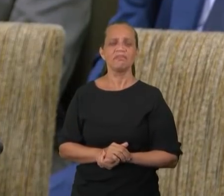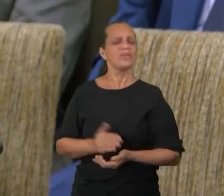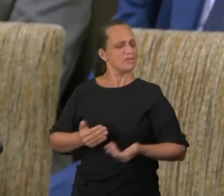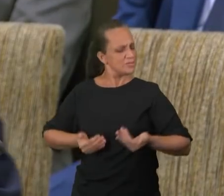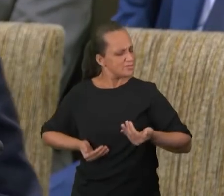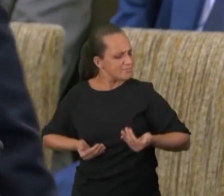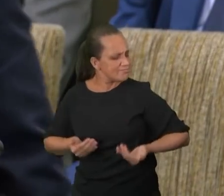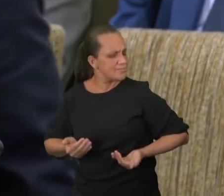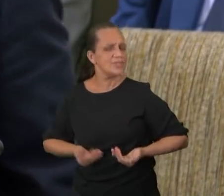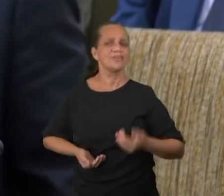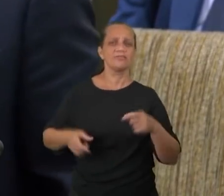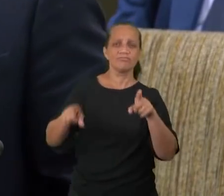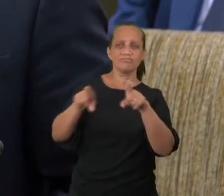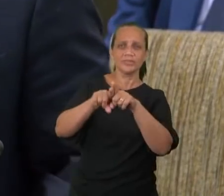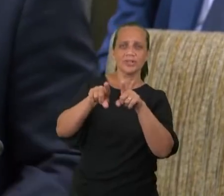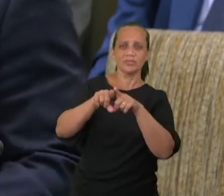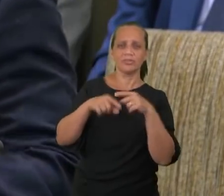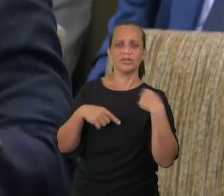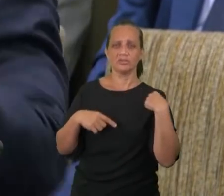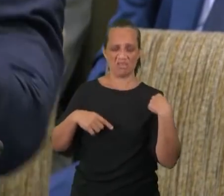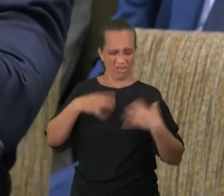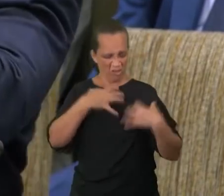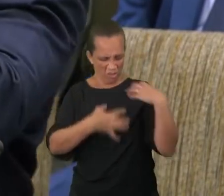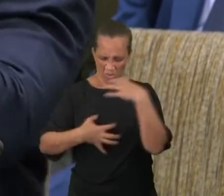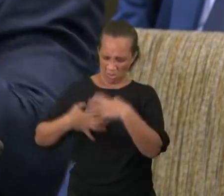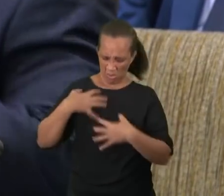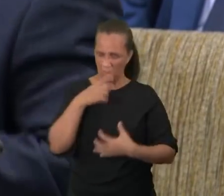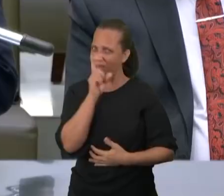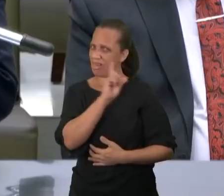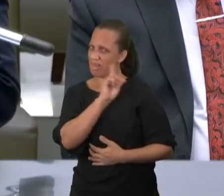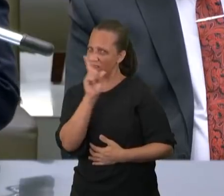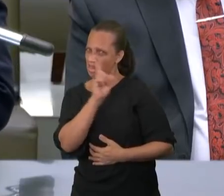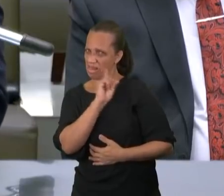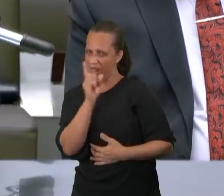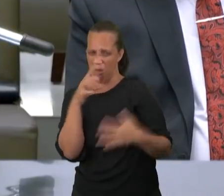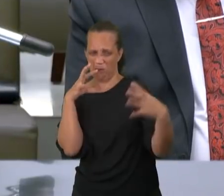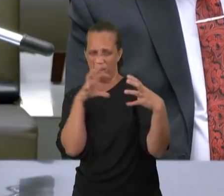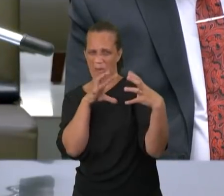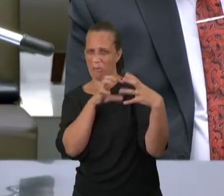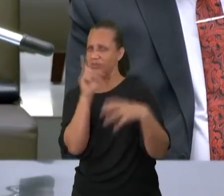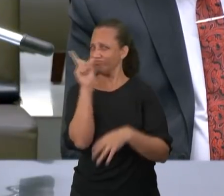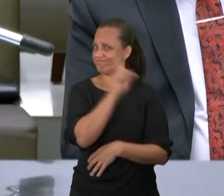Servo. Não era revoltoso, rebelioso.